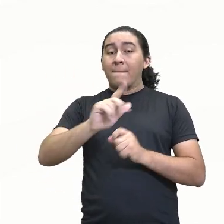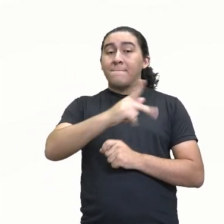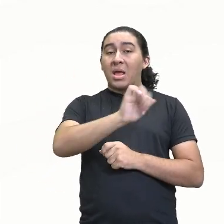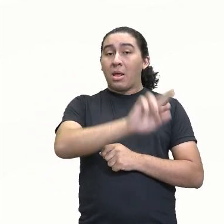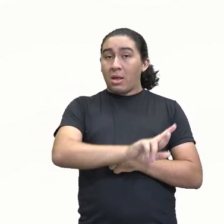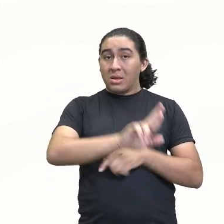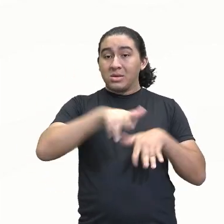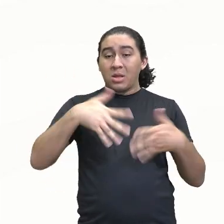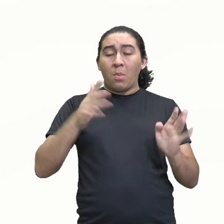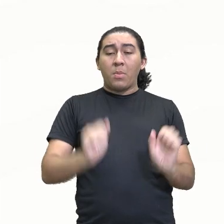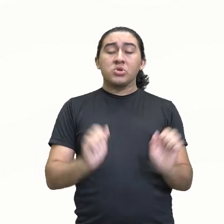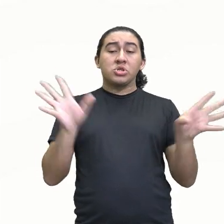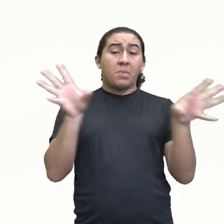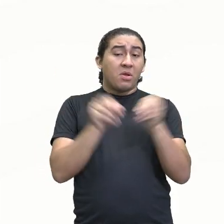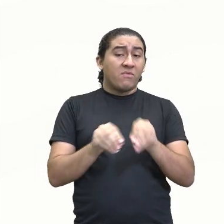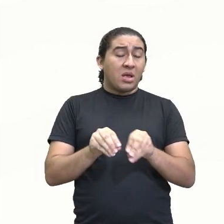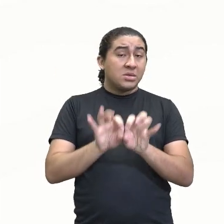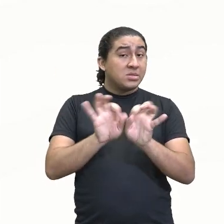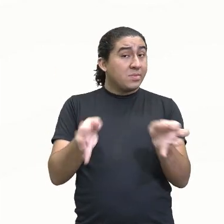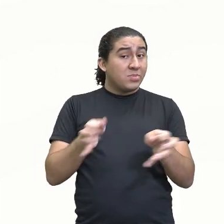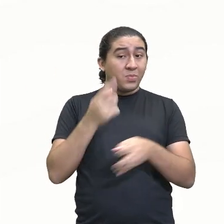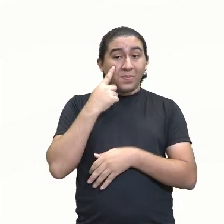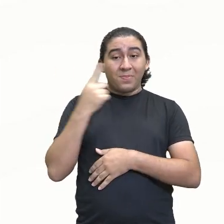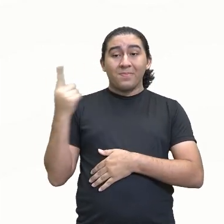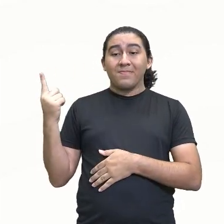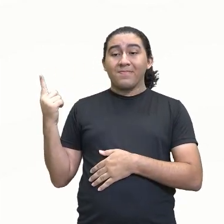ó, 242 por 2.